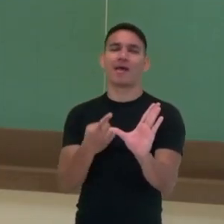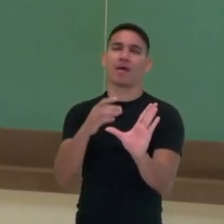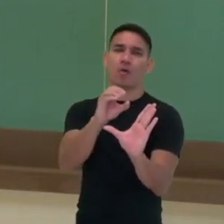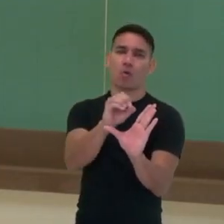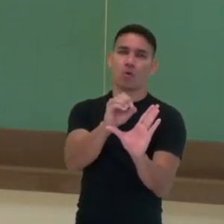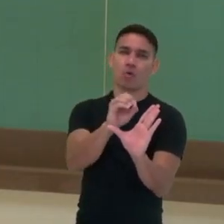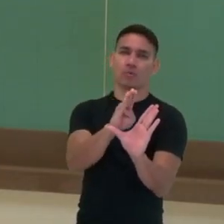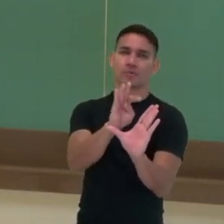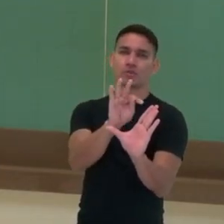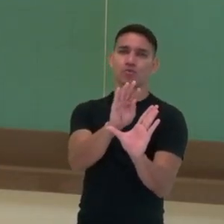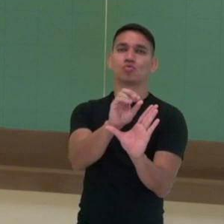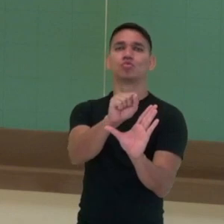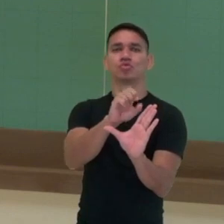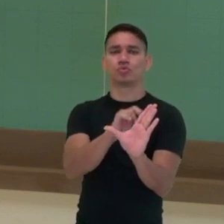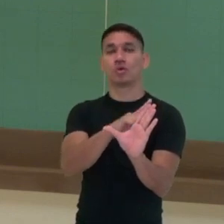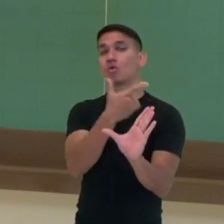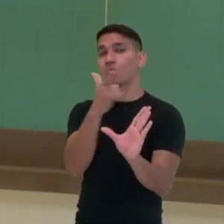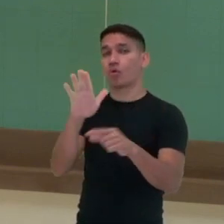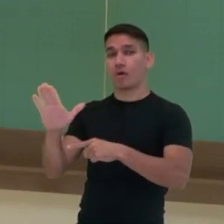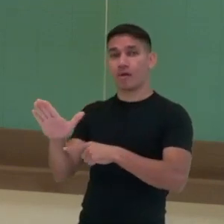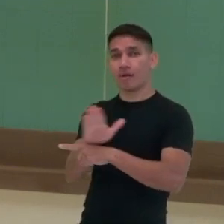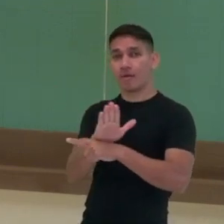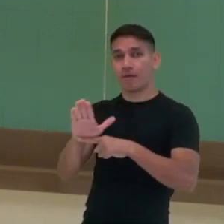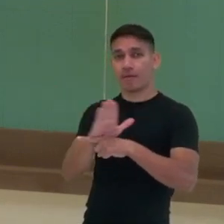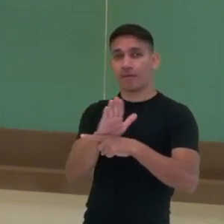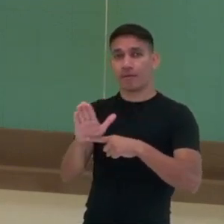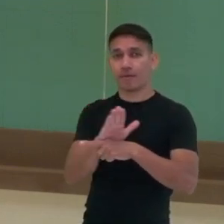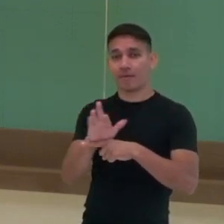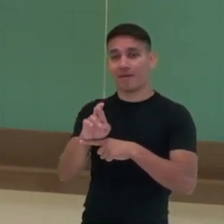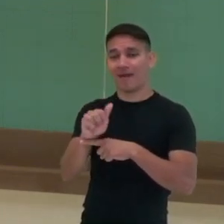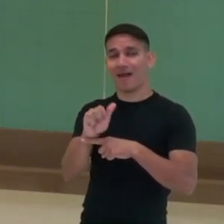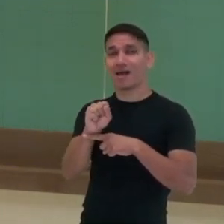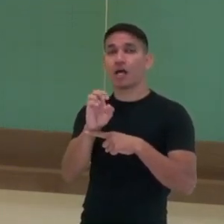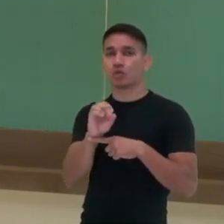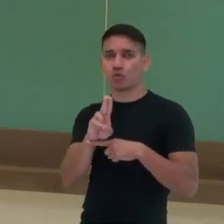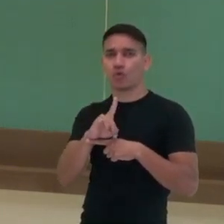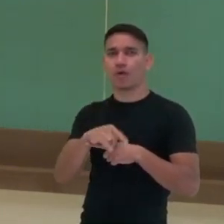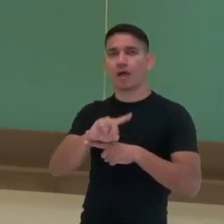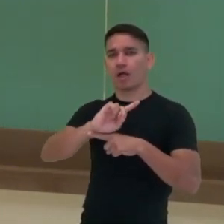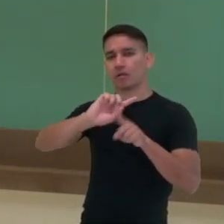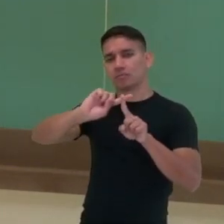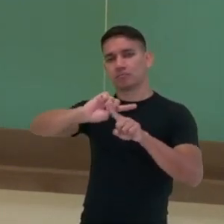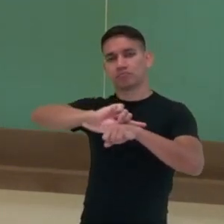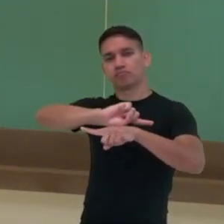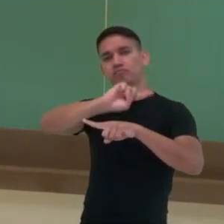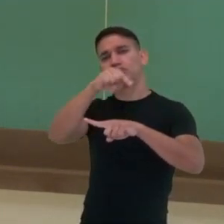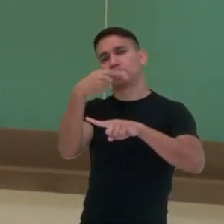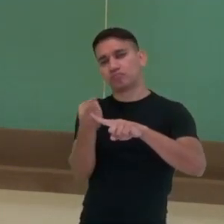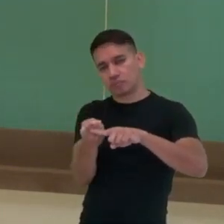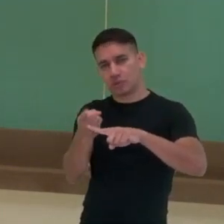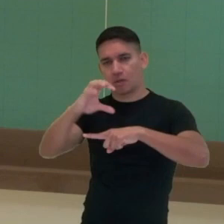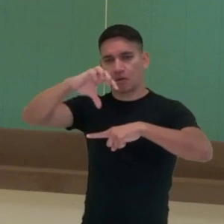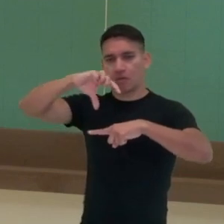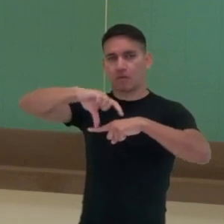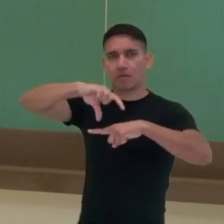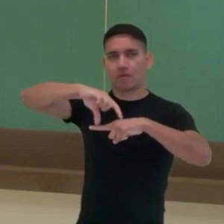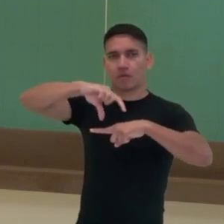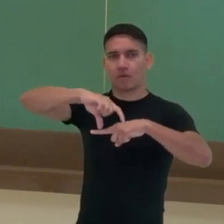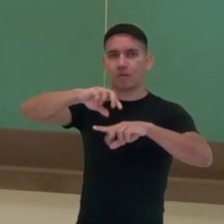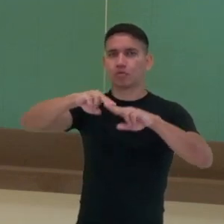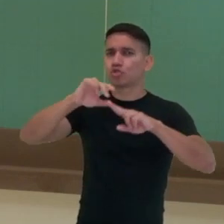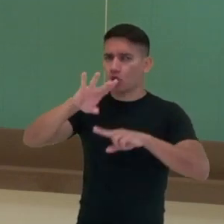raso, também respondendo a perguntinha, ele forma o ângulo de meia volta, que é 180 graus, tá bom? Então, só para a gente relembrar um pouquinho